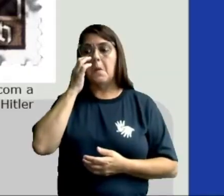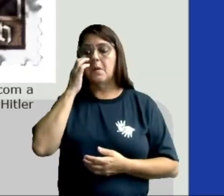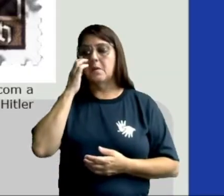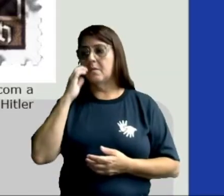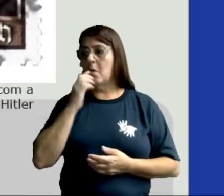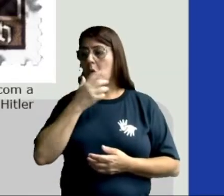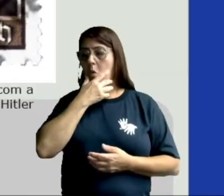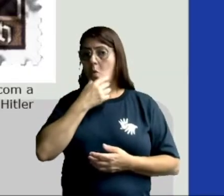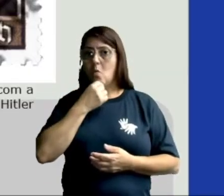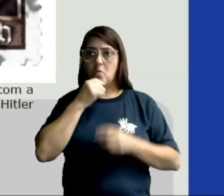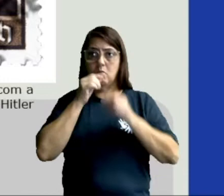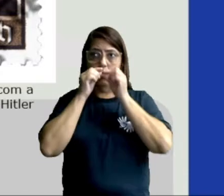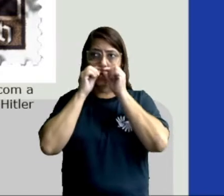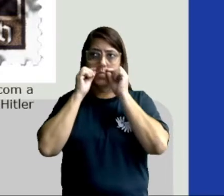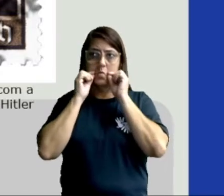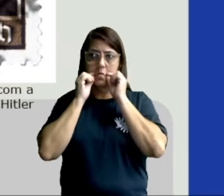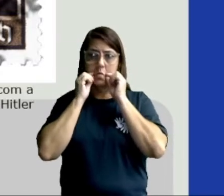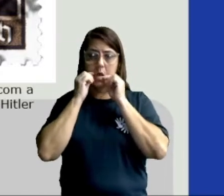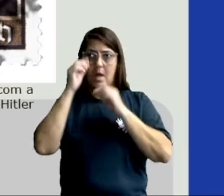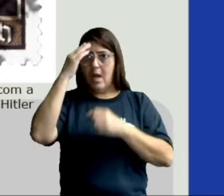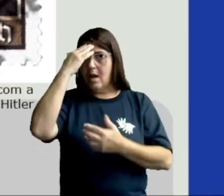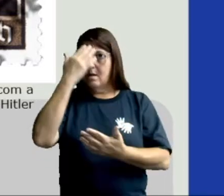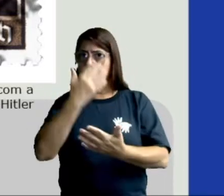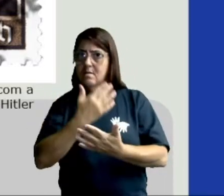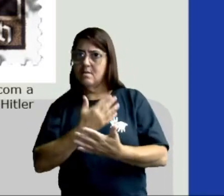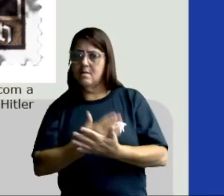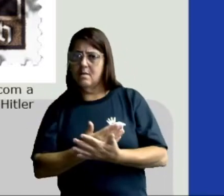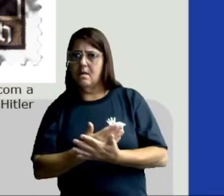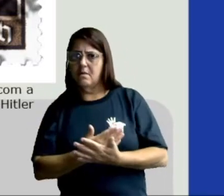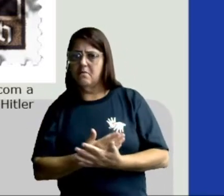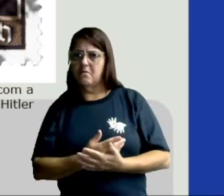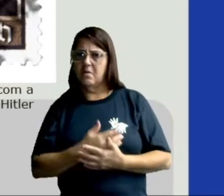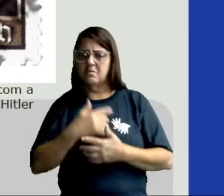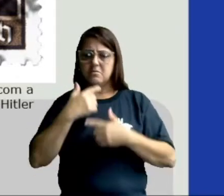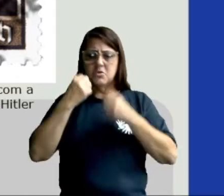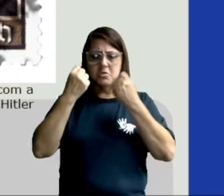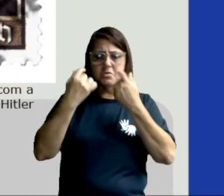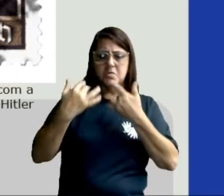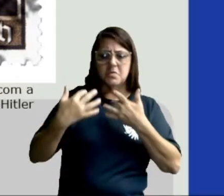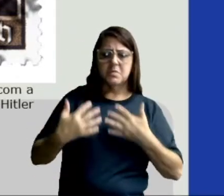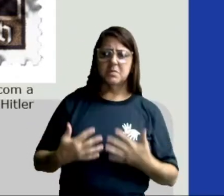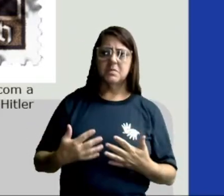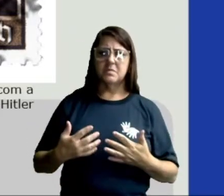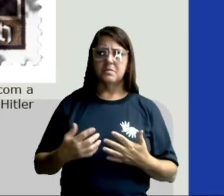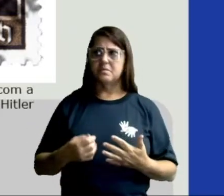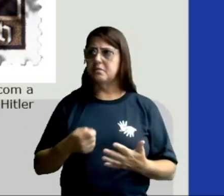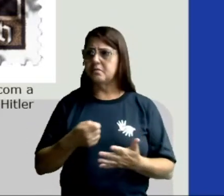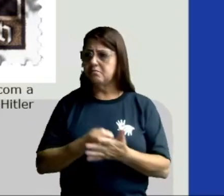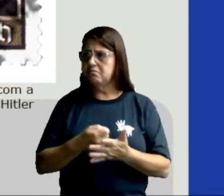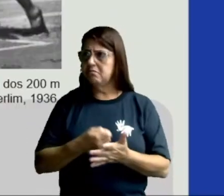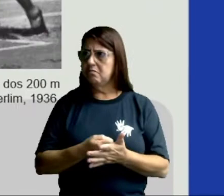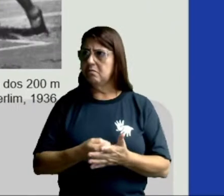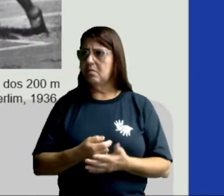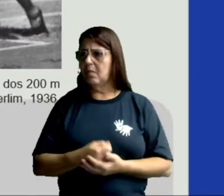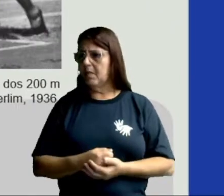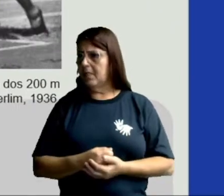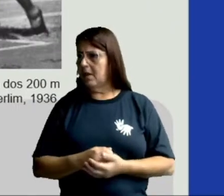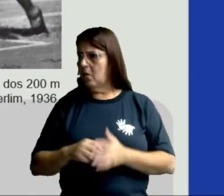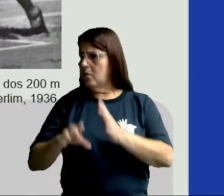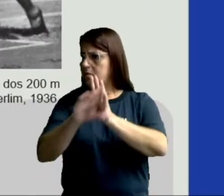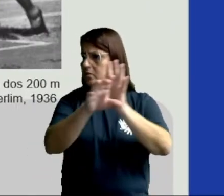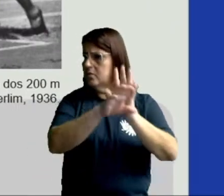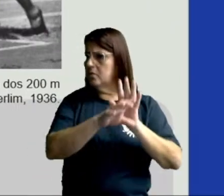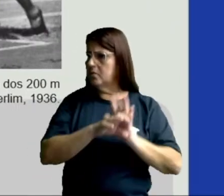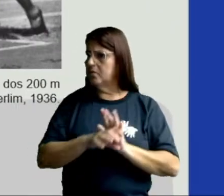Hitler acreditava na supremacia ariana, e esse foi o seu argumento para cometer atrocidades contra a